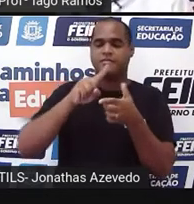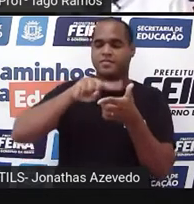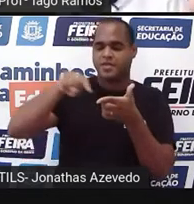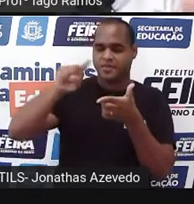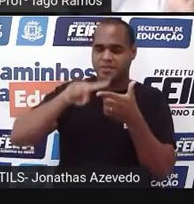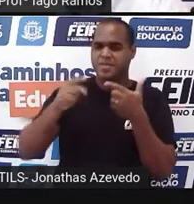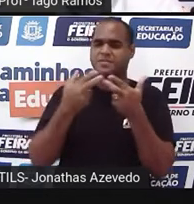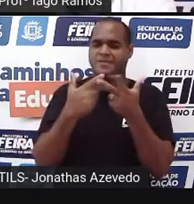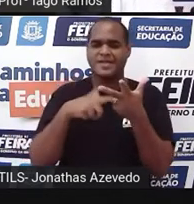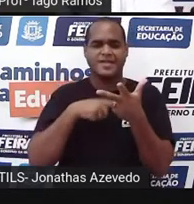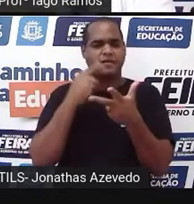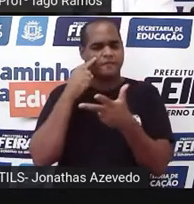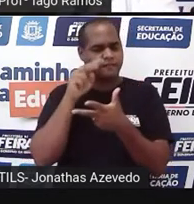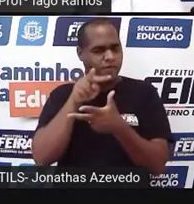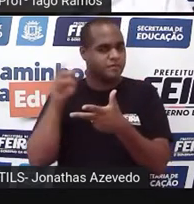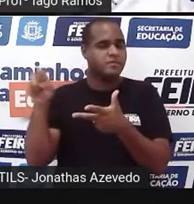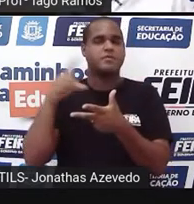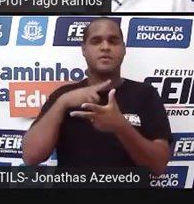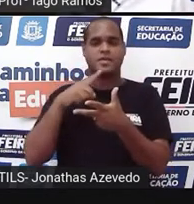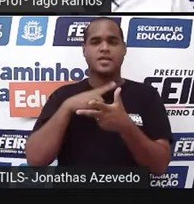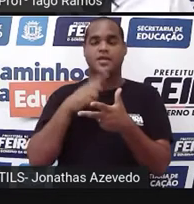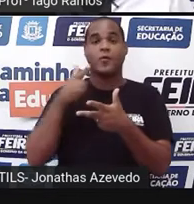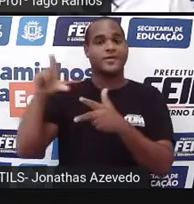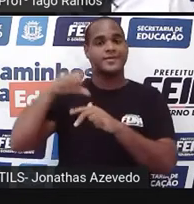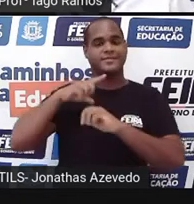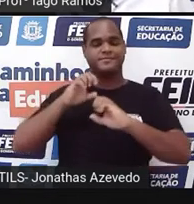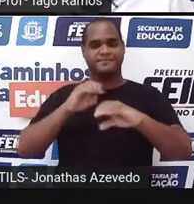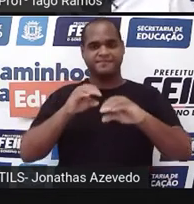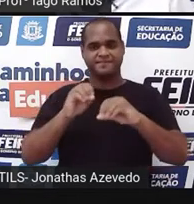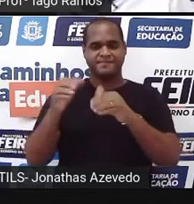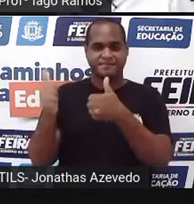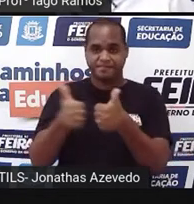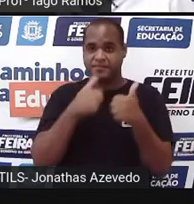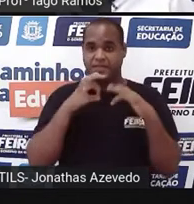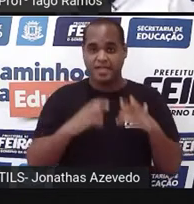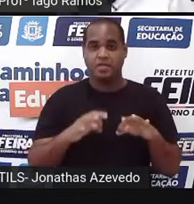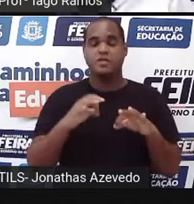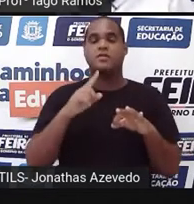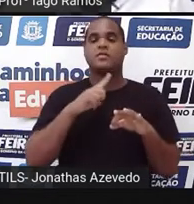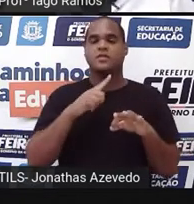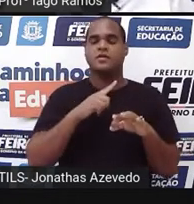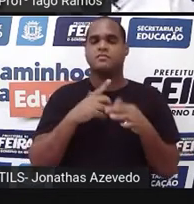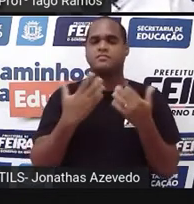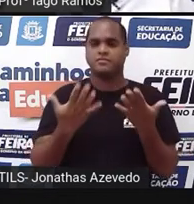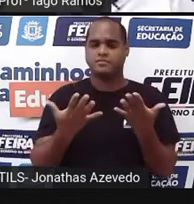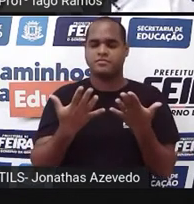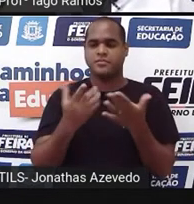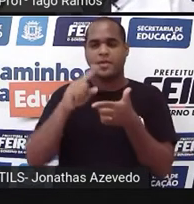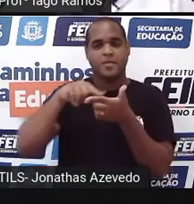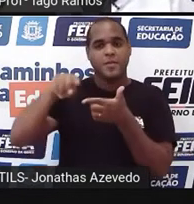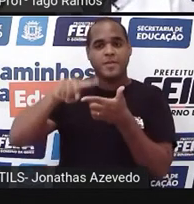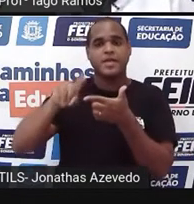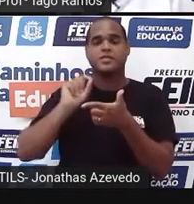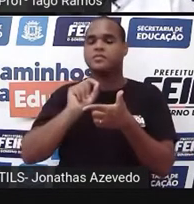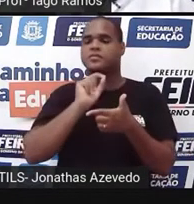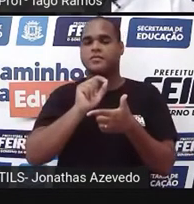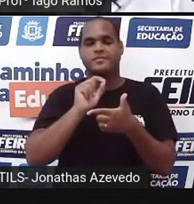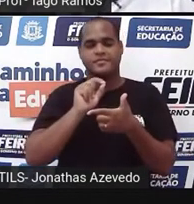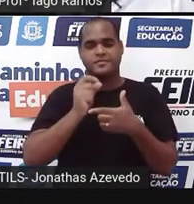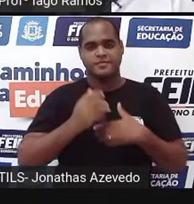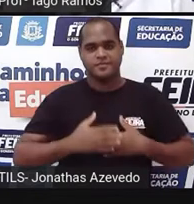problema que já a gente já viu aqui em uma de nossas aulas certo então um problema foi esse olha